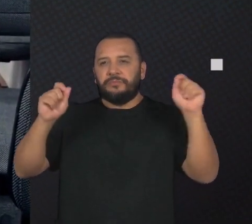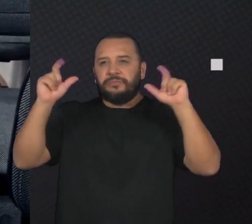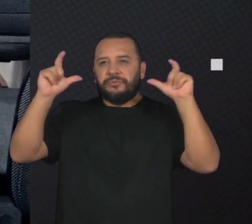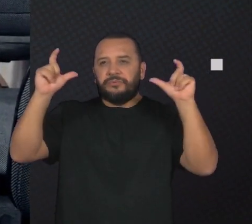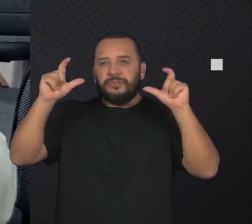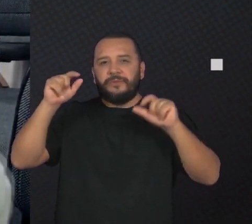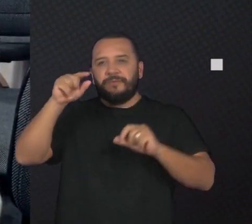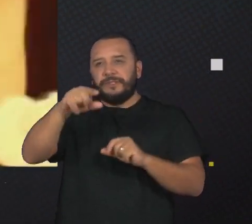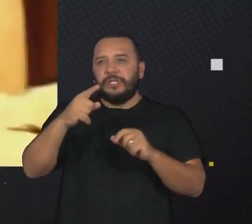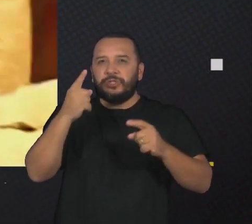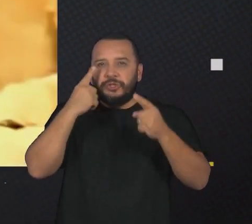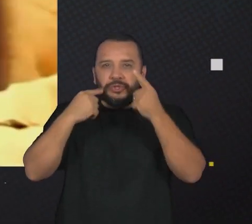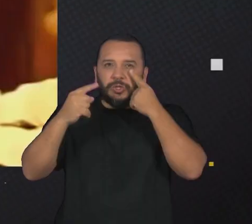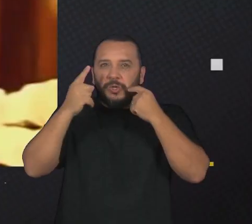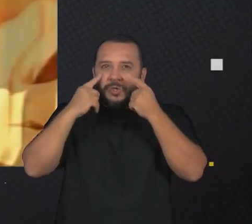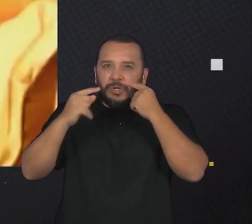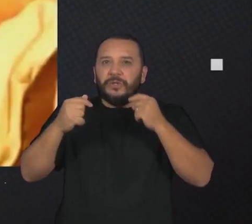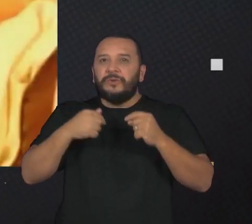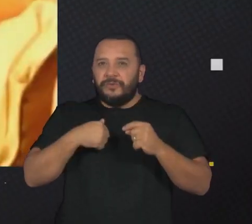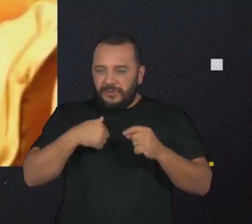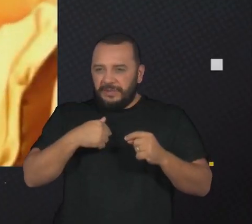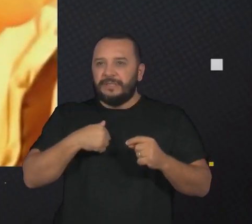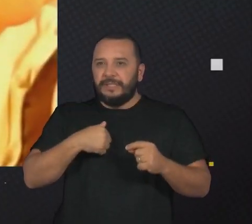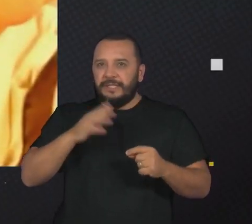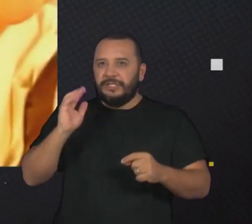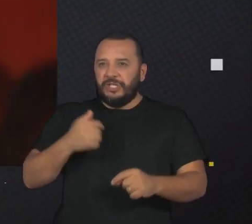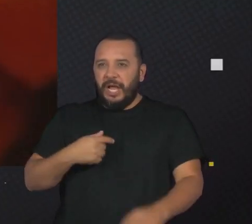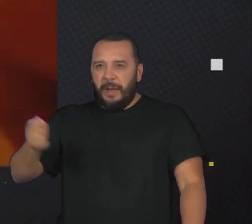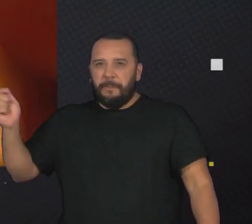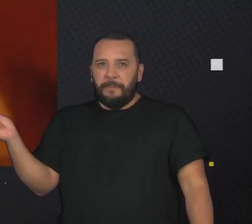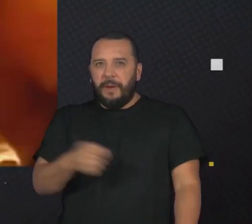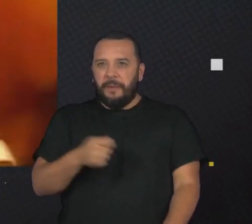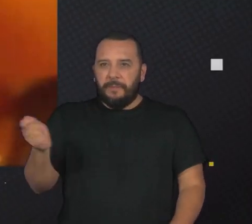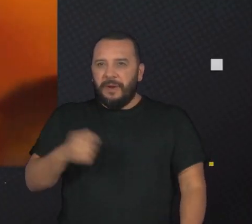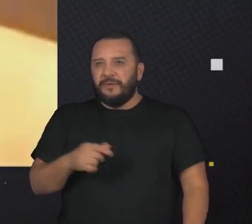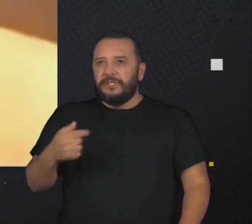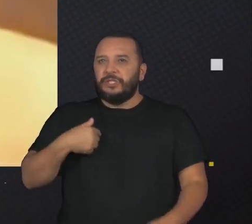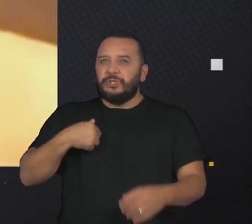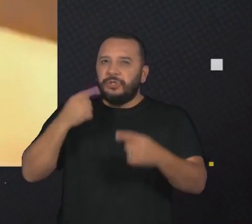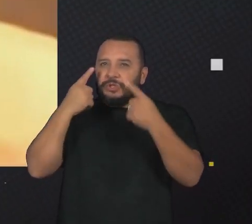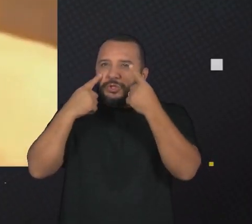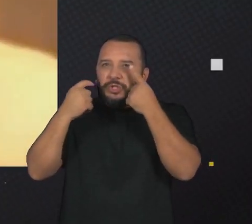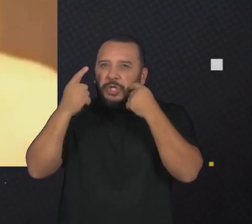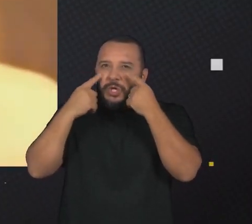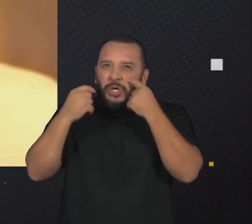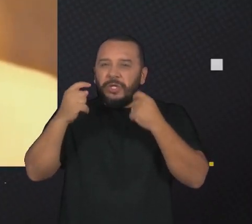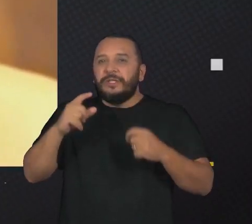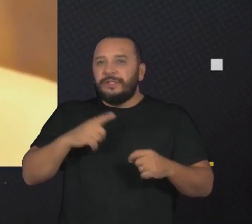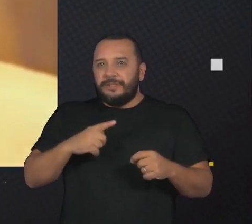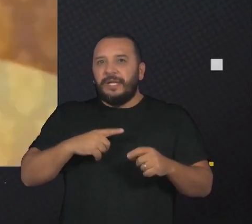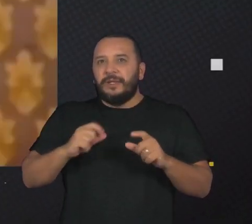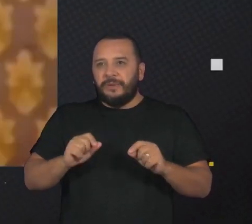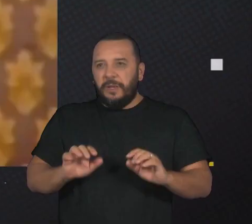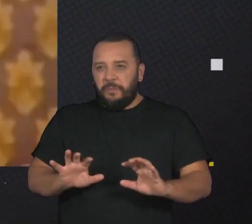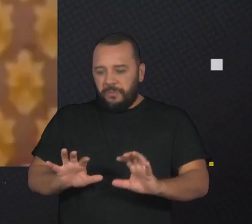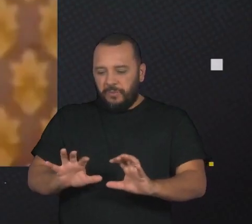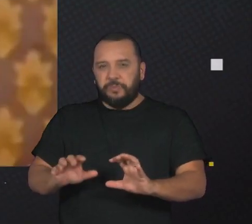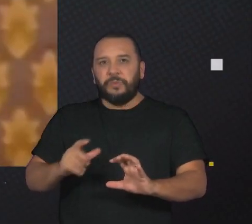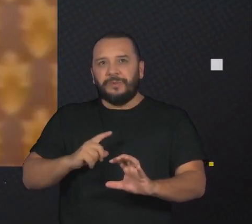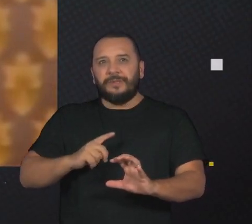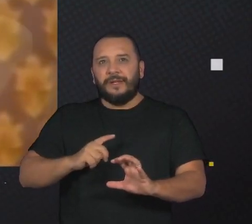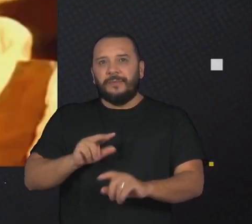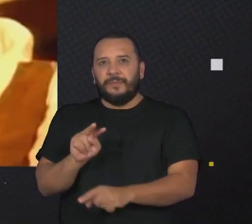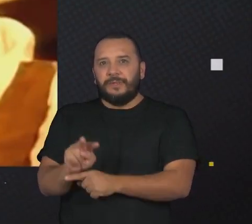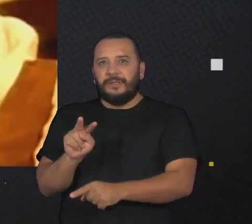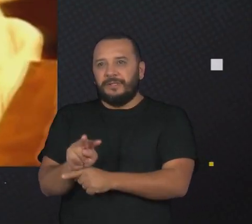choro. Você apanhando com uma varinha de marmelo, apesar de seu bumbum estar protegido por uma